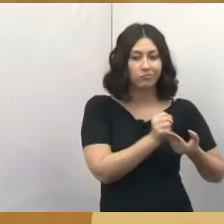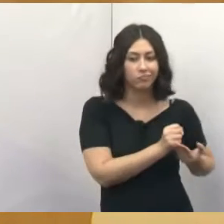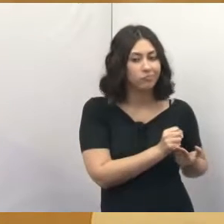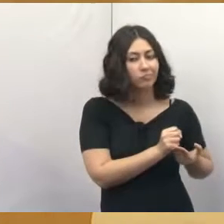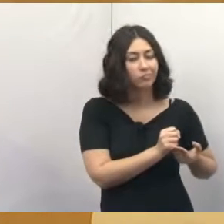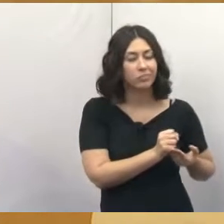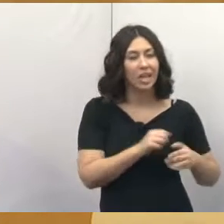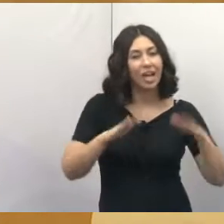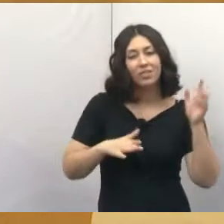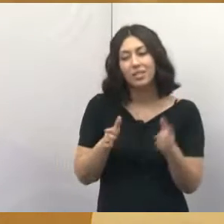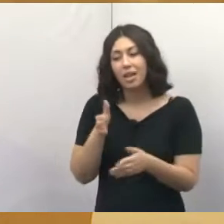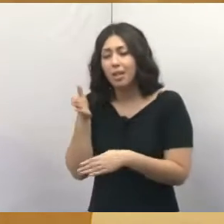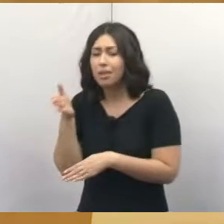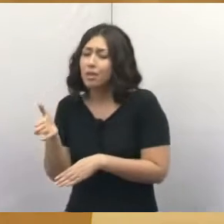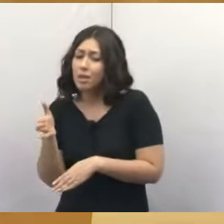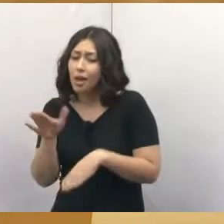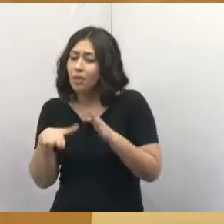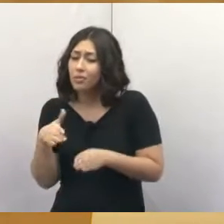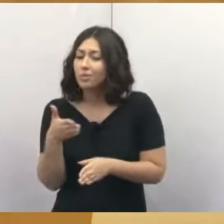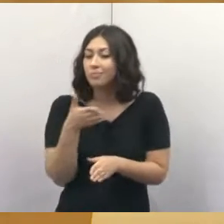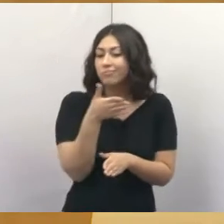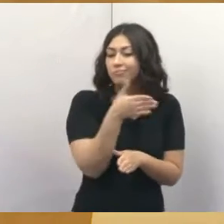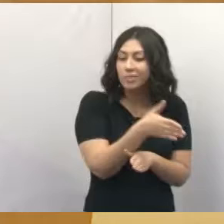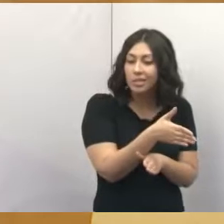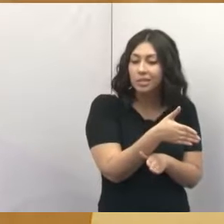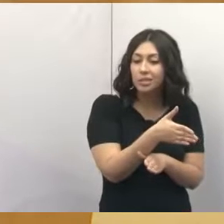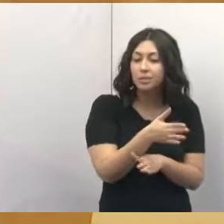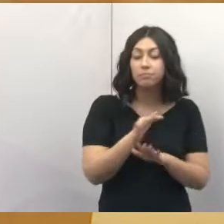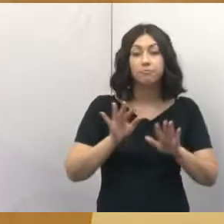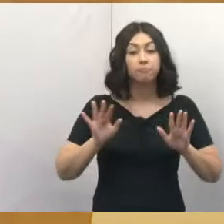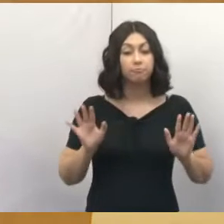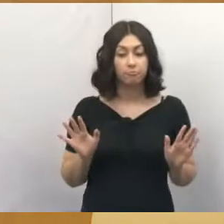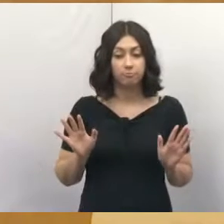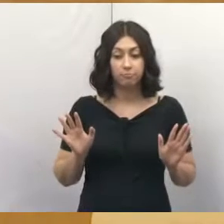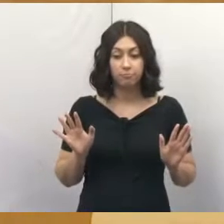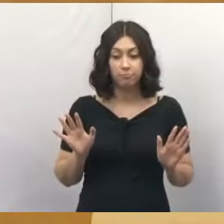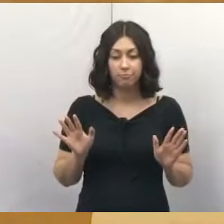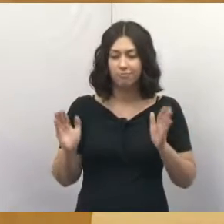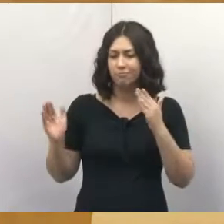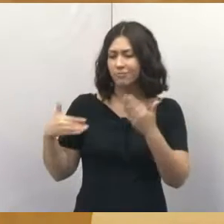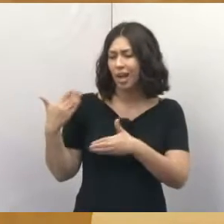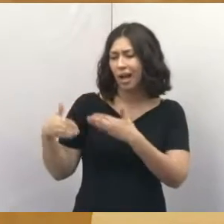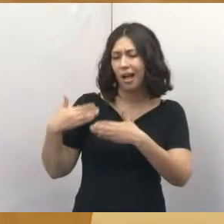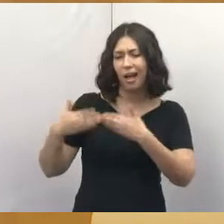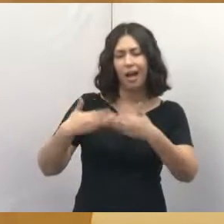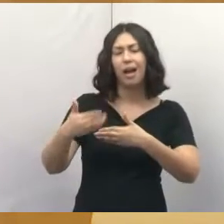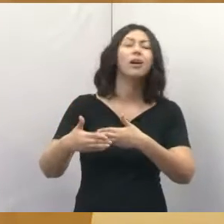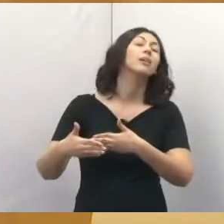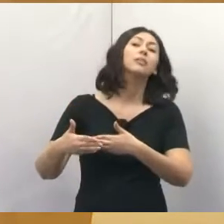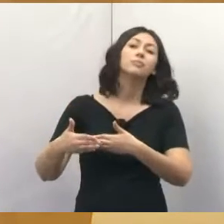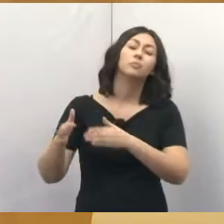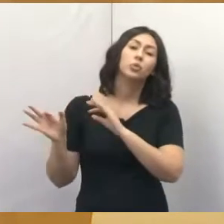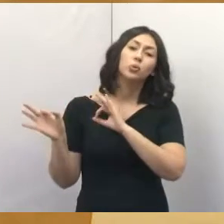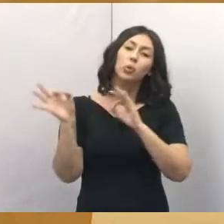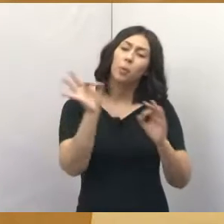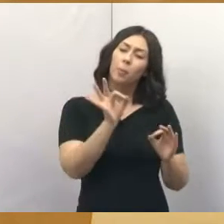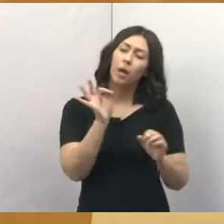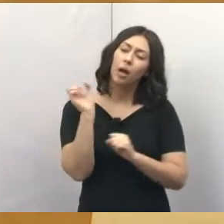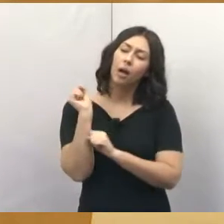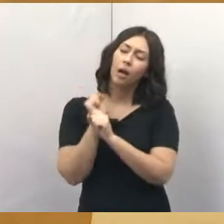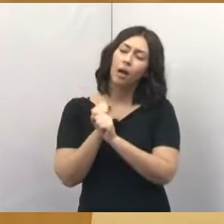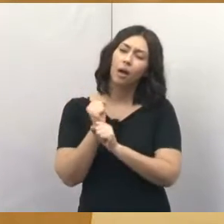para a maioria, às vezes vai para a minoria. Isso foi durante todo o tempo que eu acompanho a